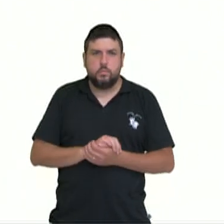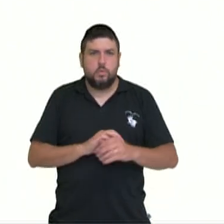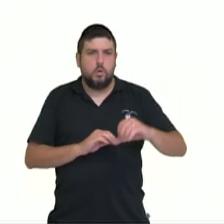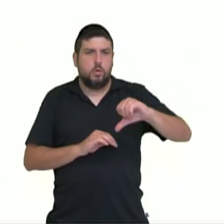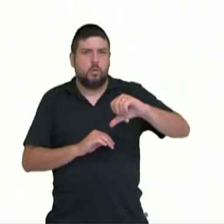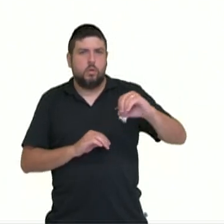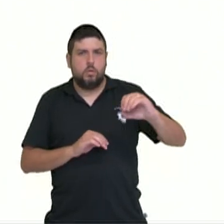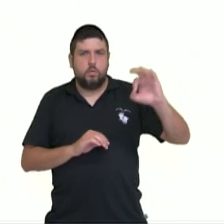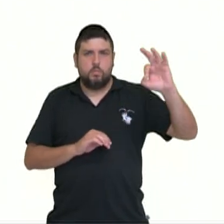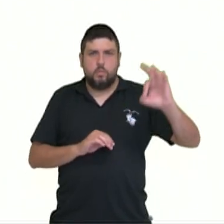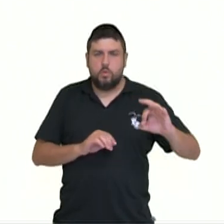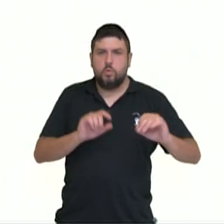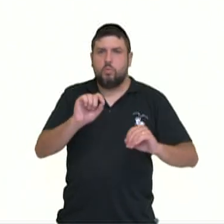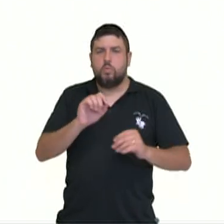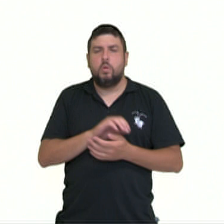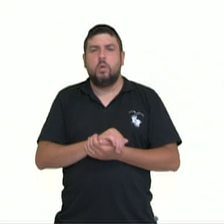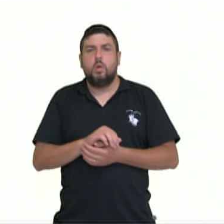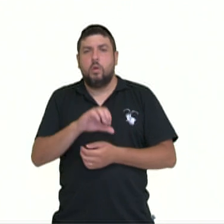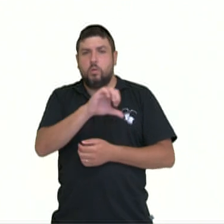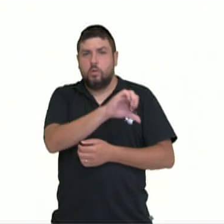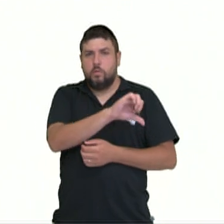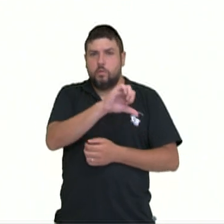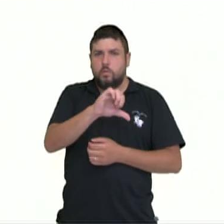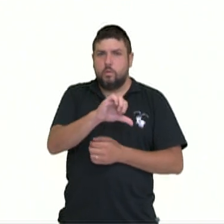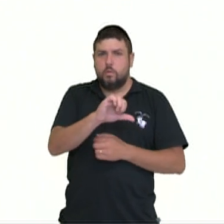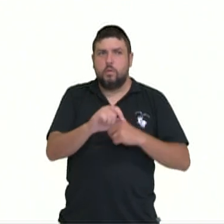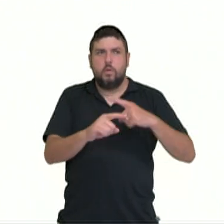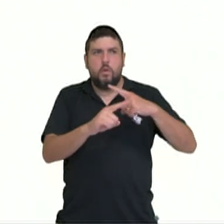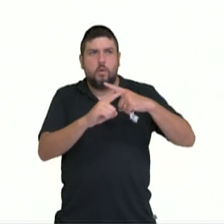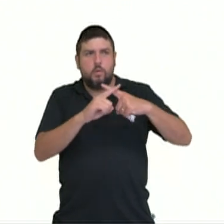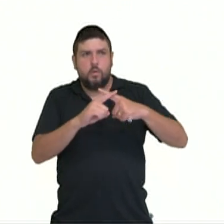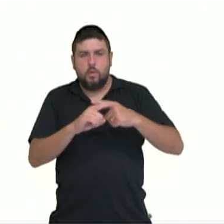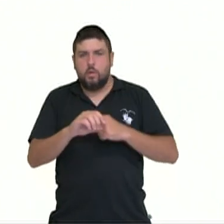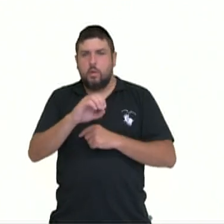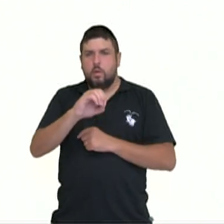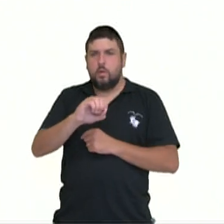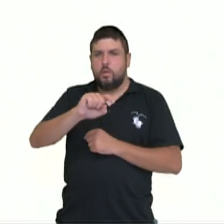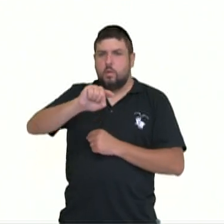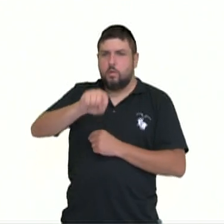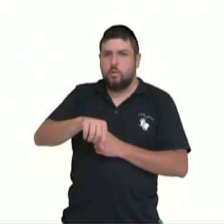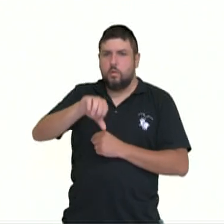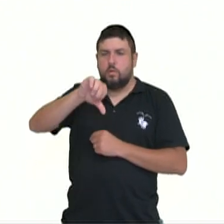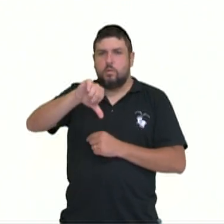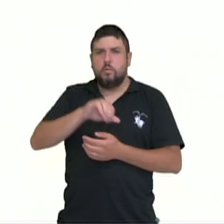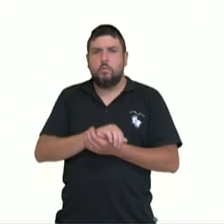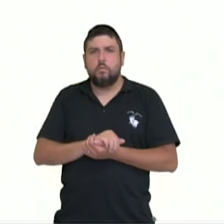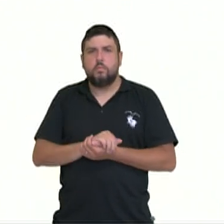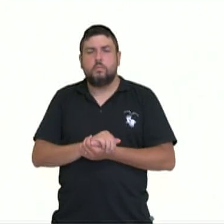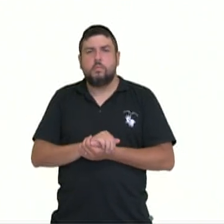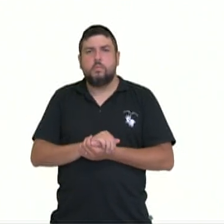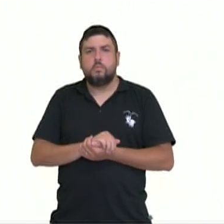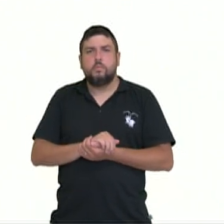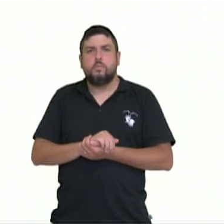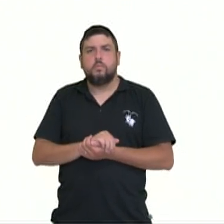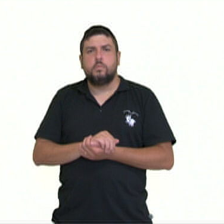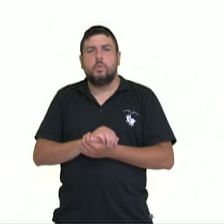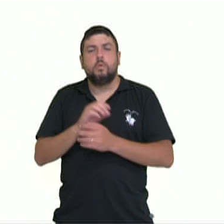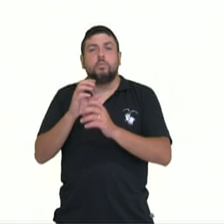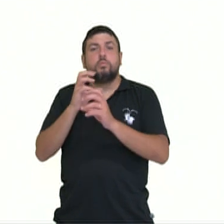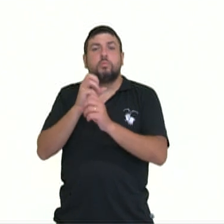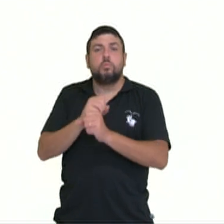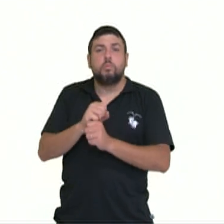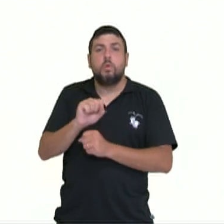como 99 vezes 90 centésimos ou como 99 vezes 0,9, que vai me dar R$